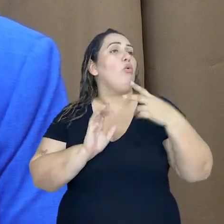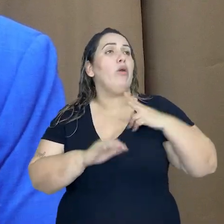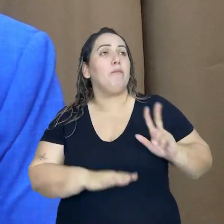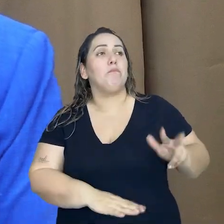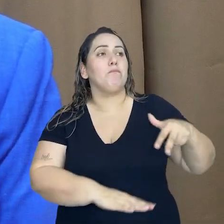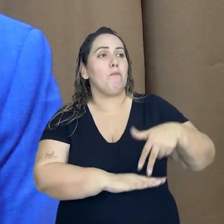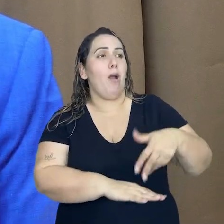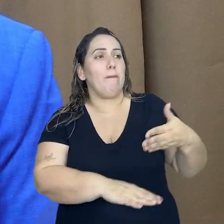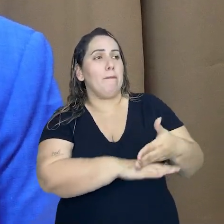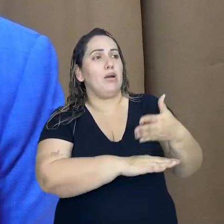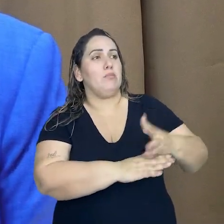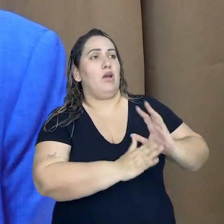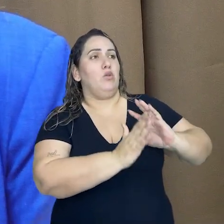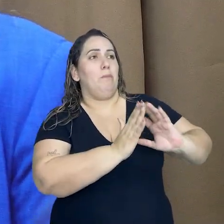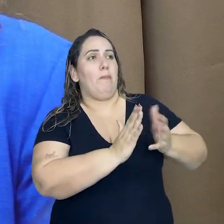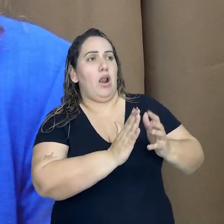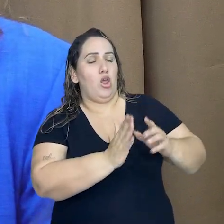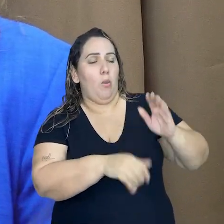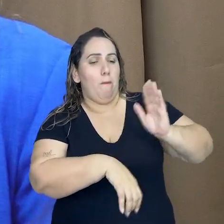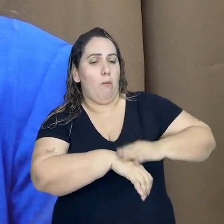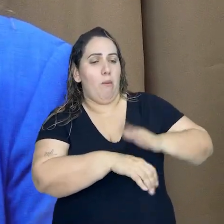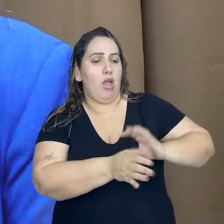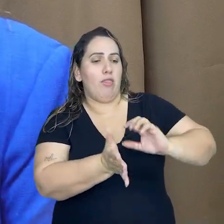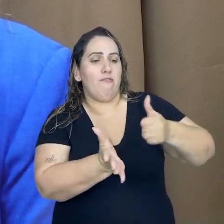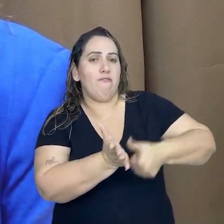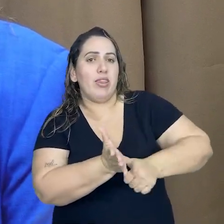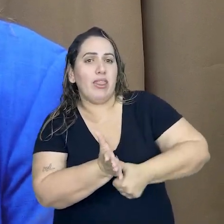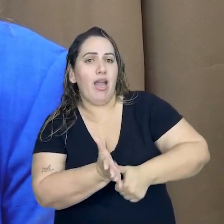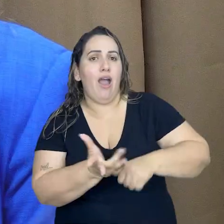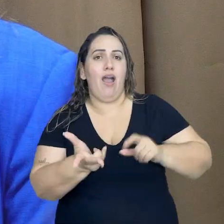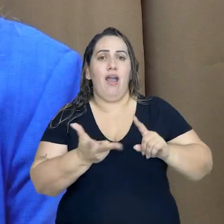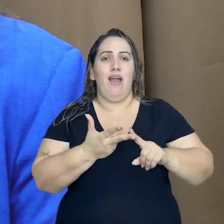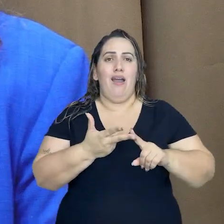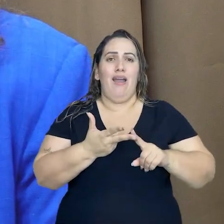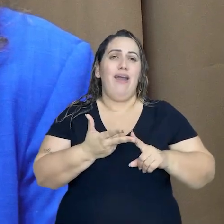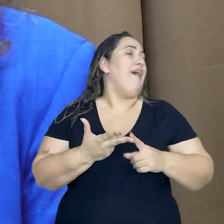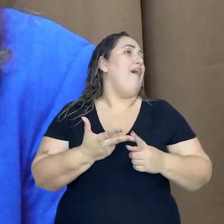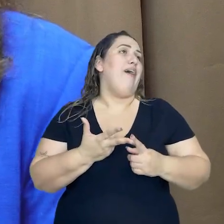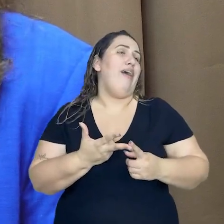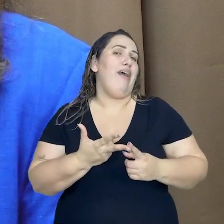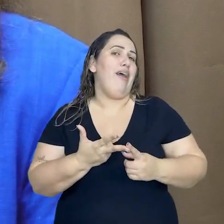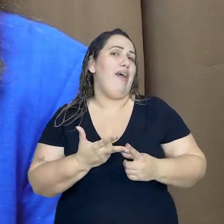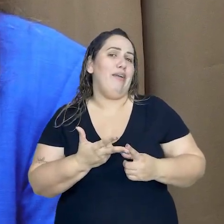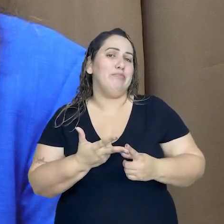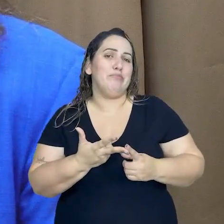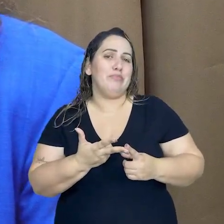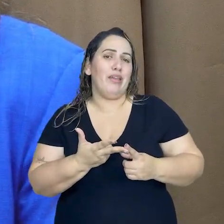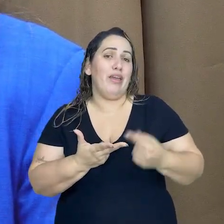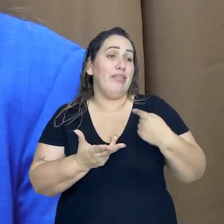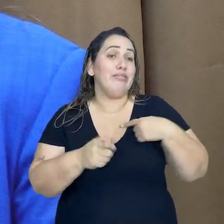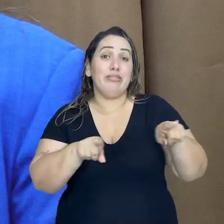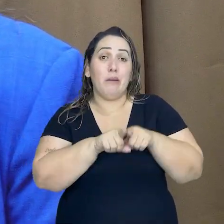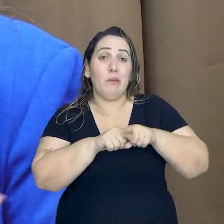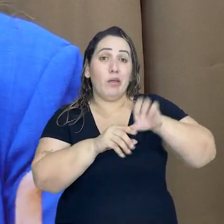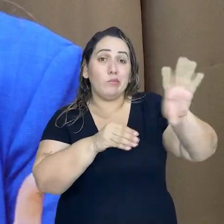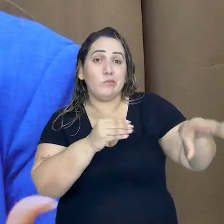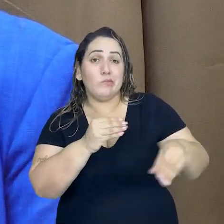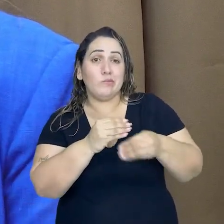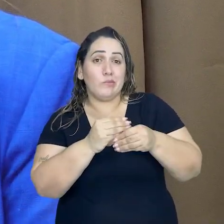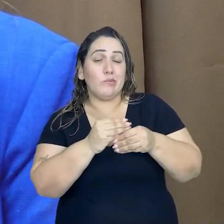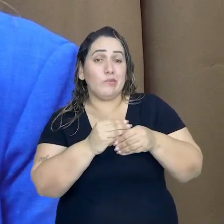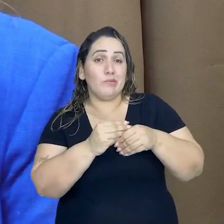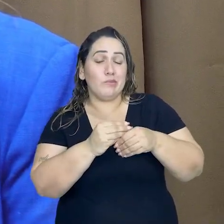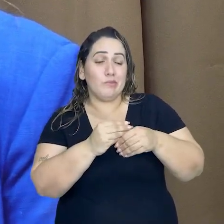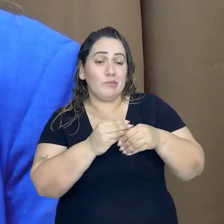uma consequência natural, né, uma necessidade de os partidos reverem os critérios. Isso deveria constar de